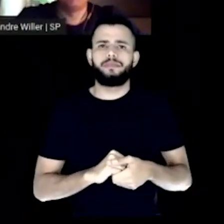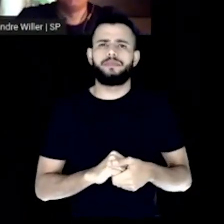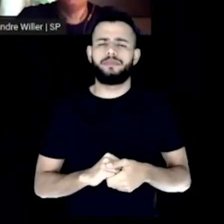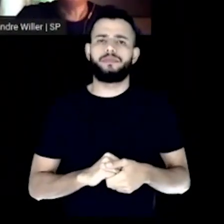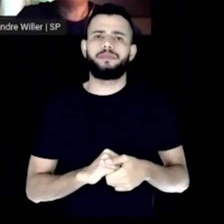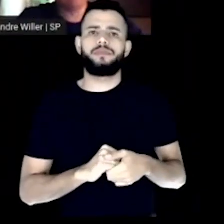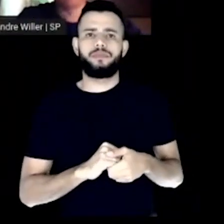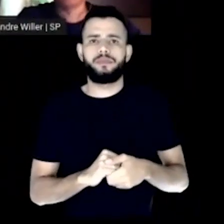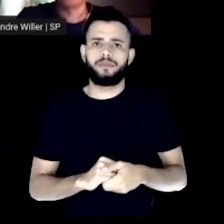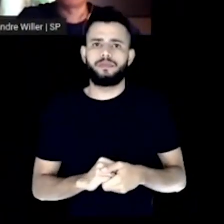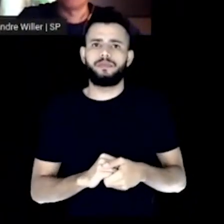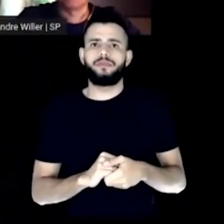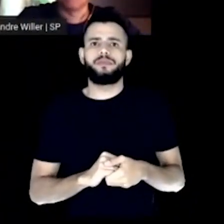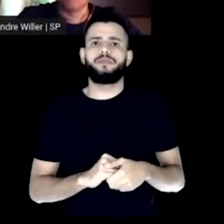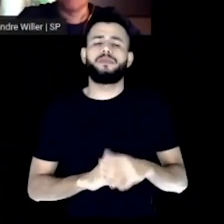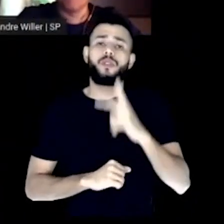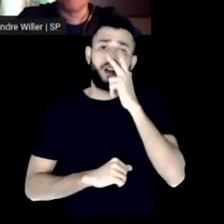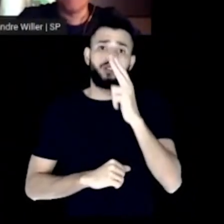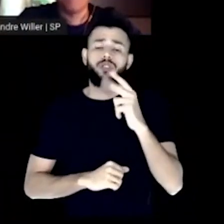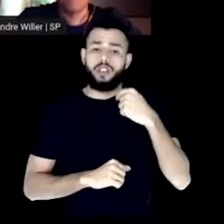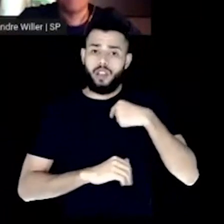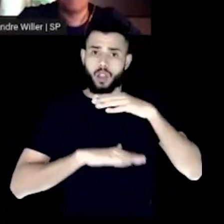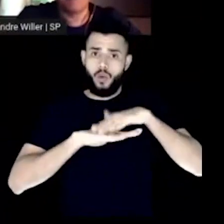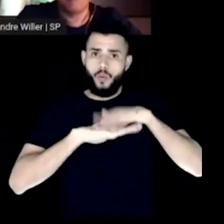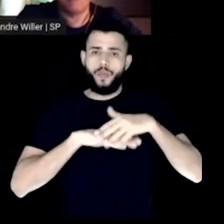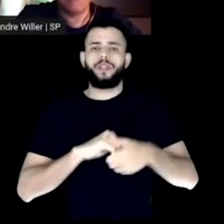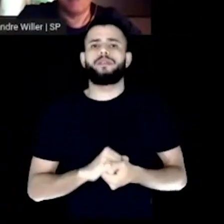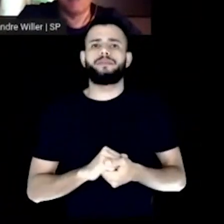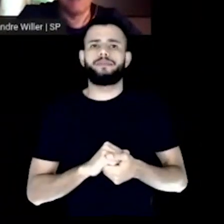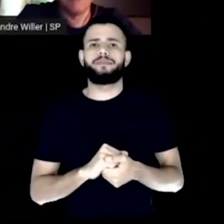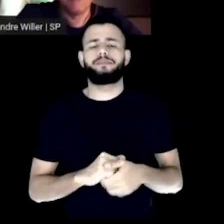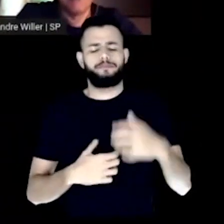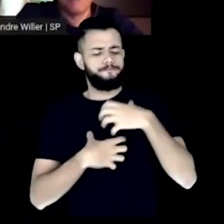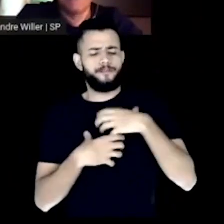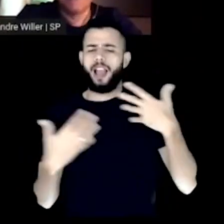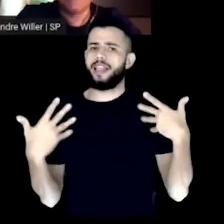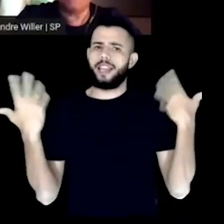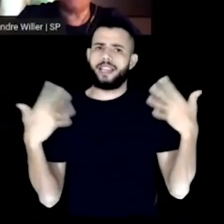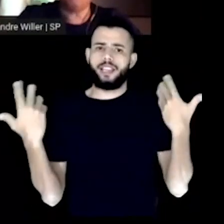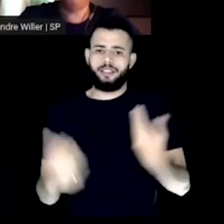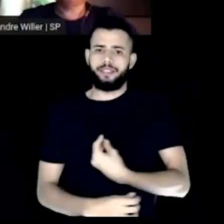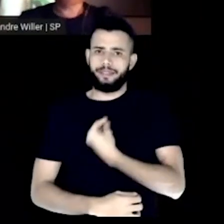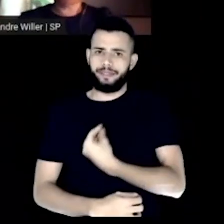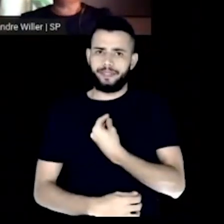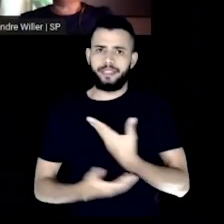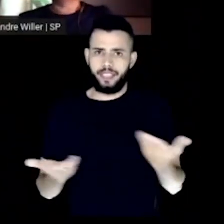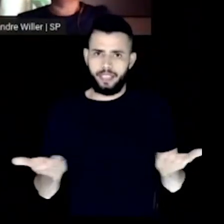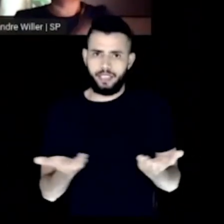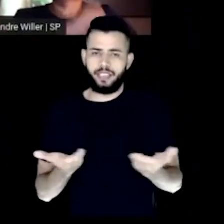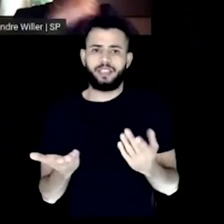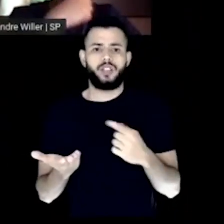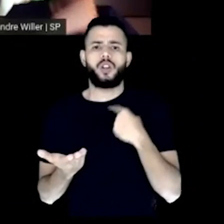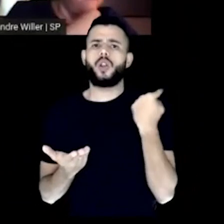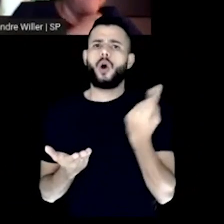eu. Foi selecionada. Eu acho que aleatoriamente sou eu. Então, gente, é uma alegria estar aqui. Eu acho